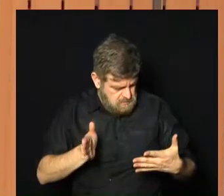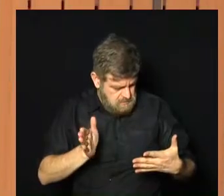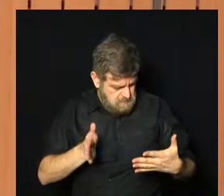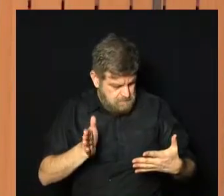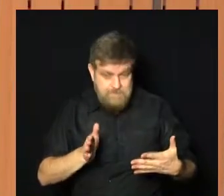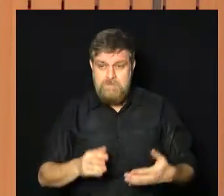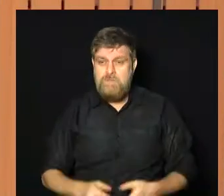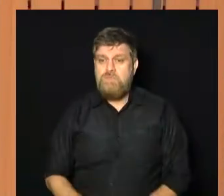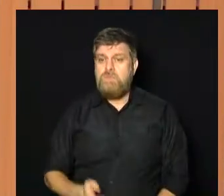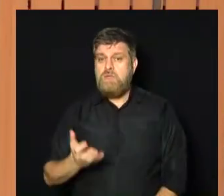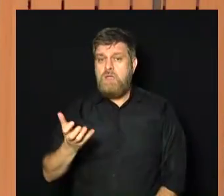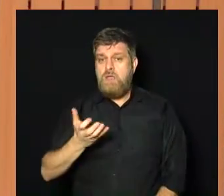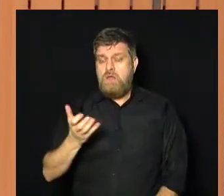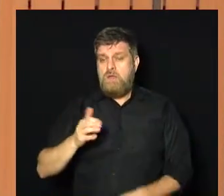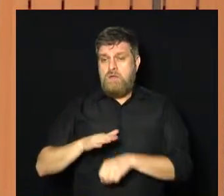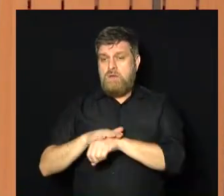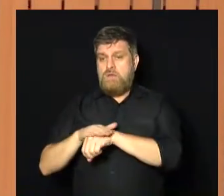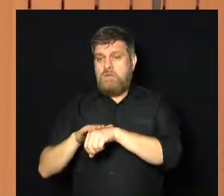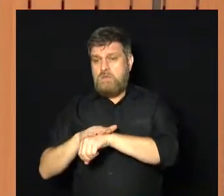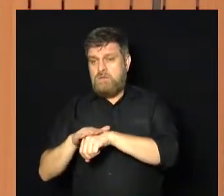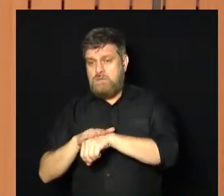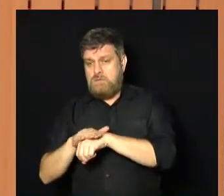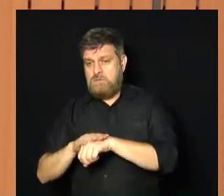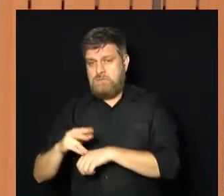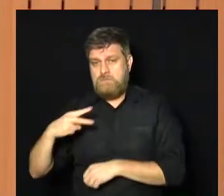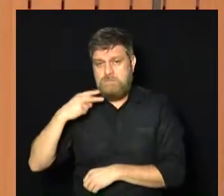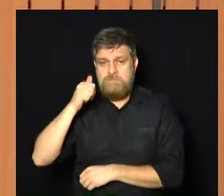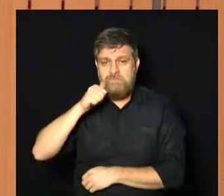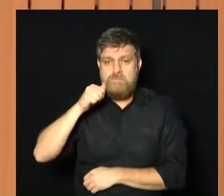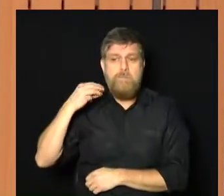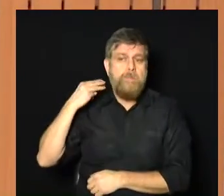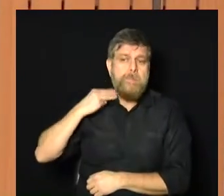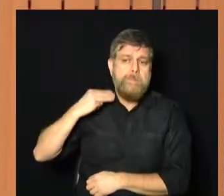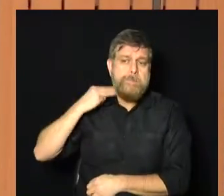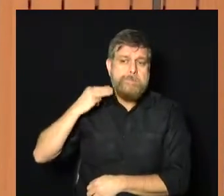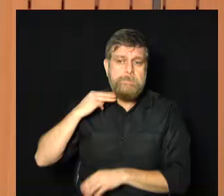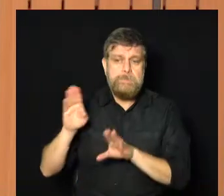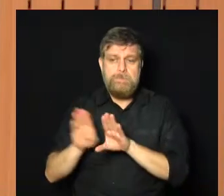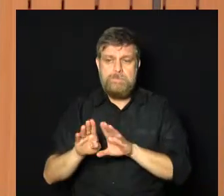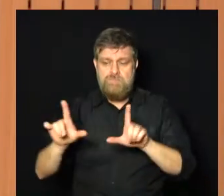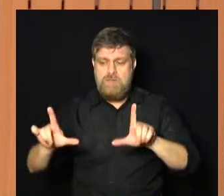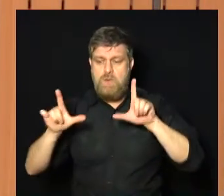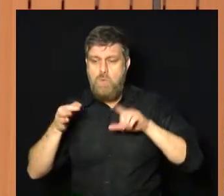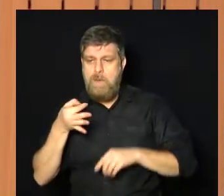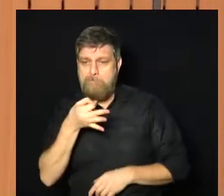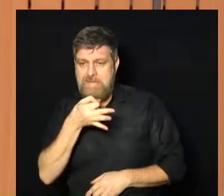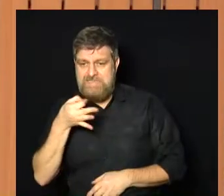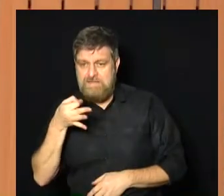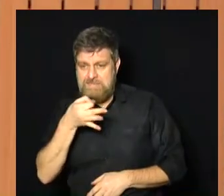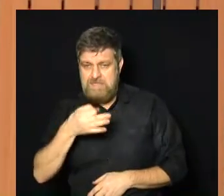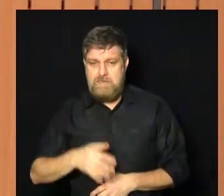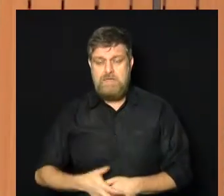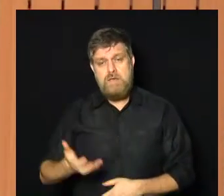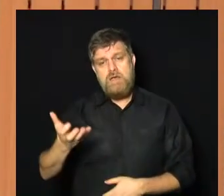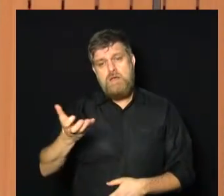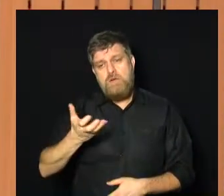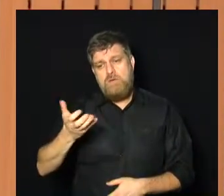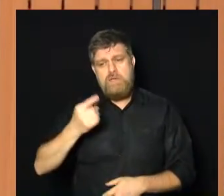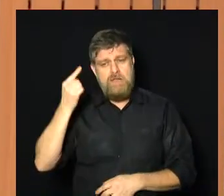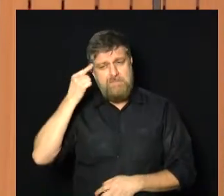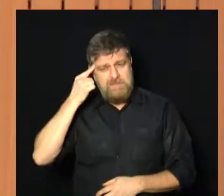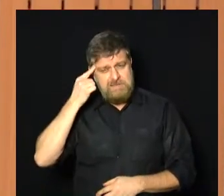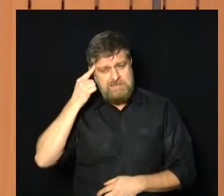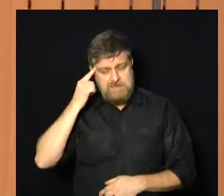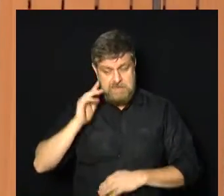Então, eu queria, conversando aqui com a vereadora Mariana Conte e com a Maria Emília, a gente pensar aqui alguns desdobramentos,